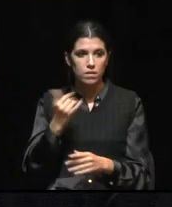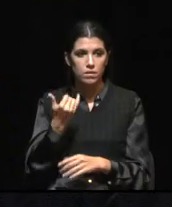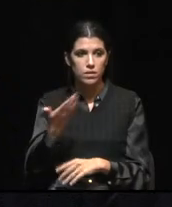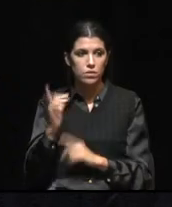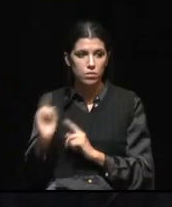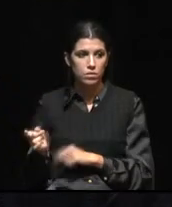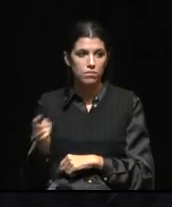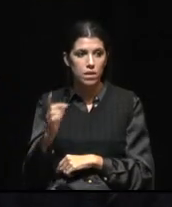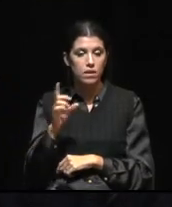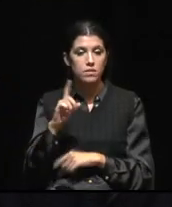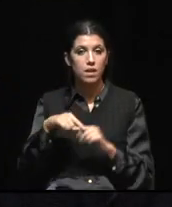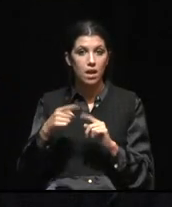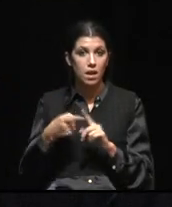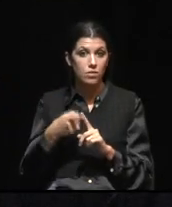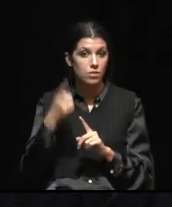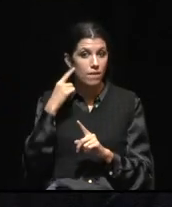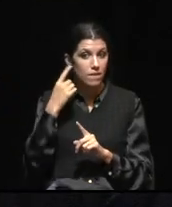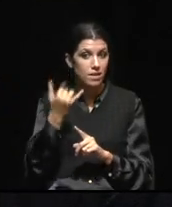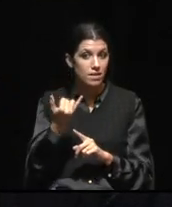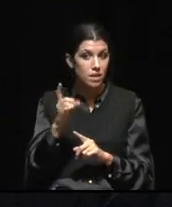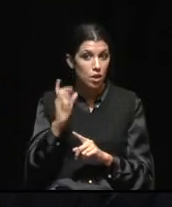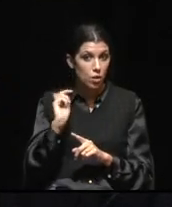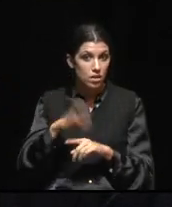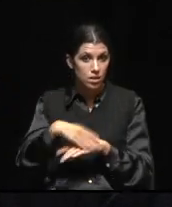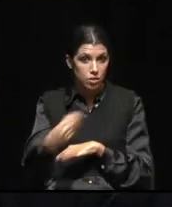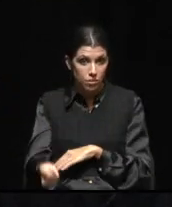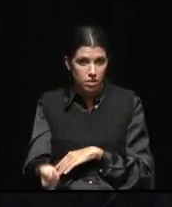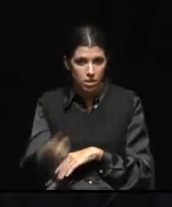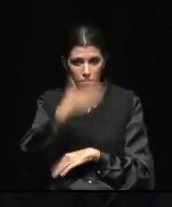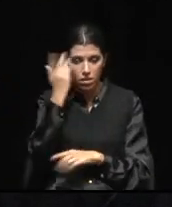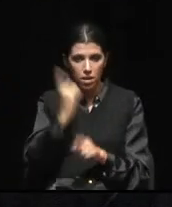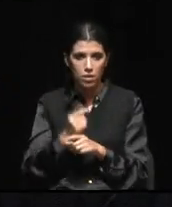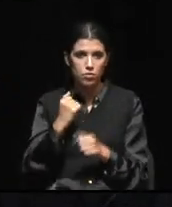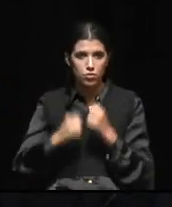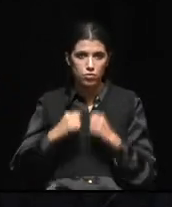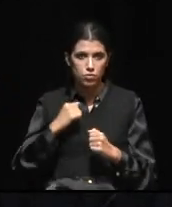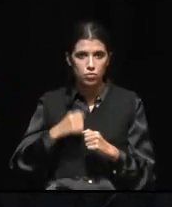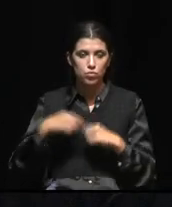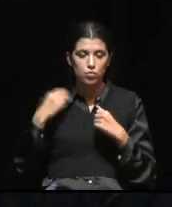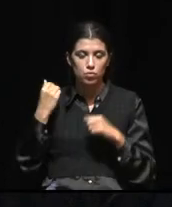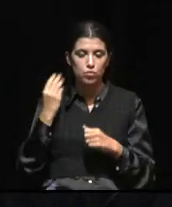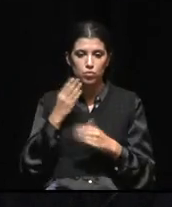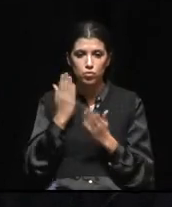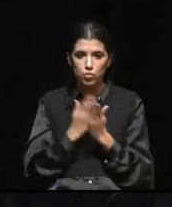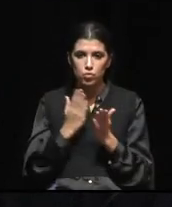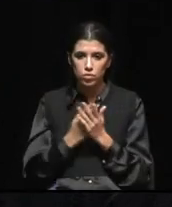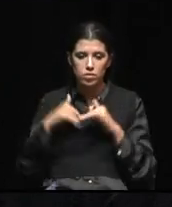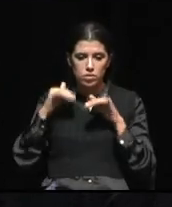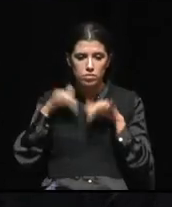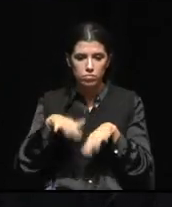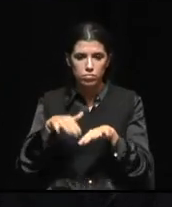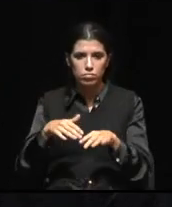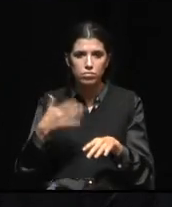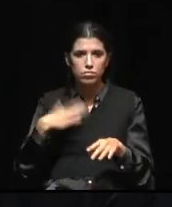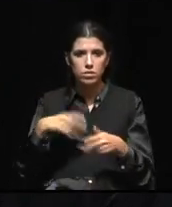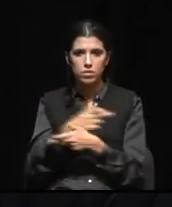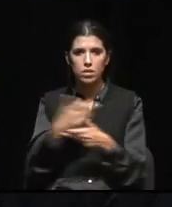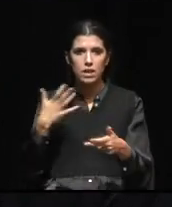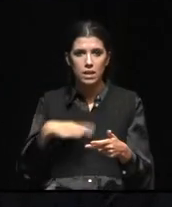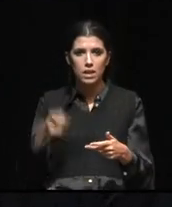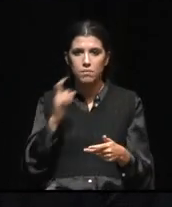deste ano passados 62 anos daquela Histórica de manhã Os estudantes manifestaram-se no que foi uma enorme manifestação com o mote Queremos mais Abril